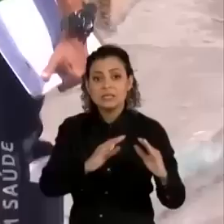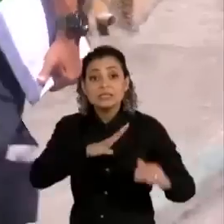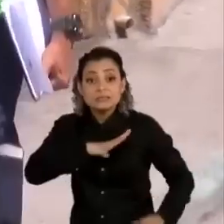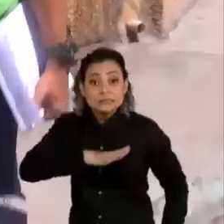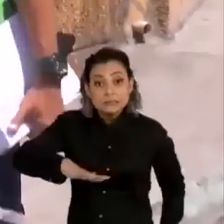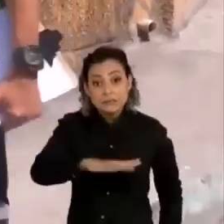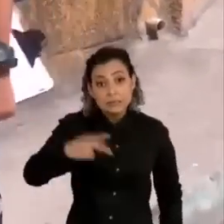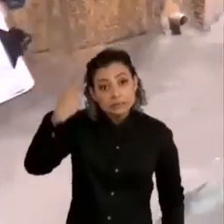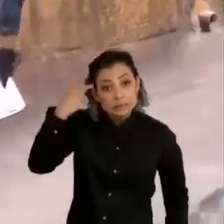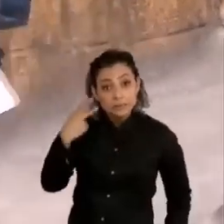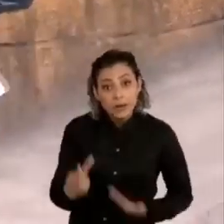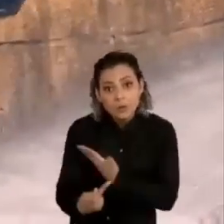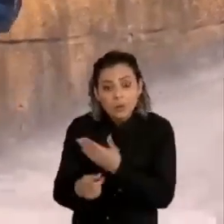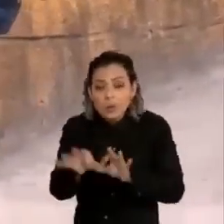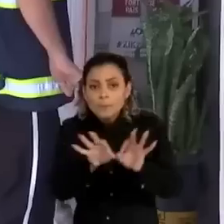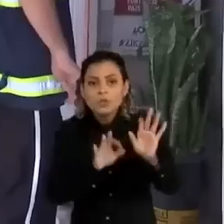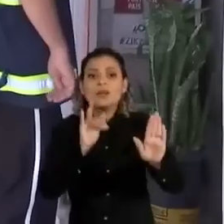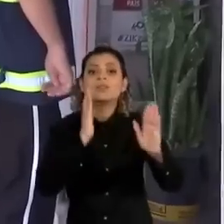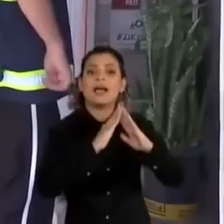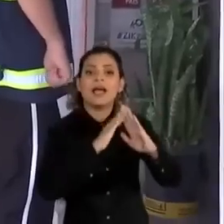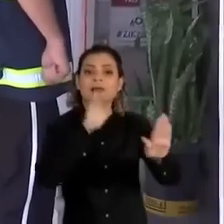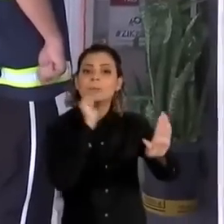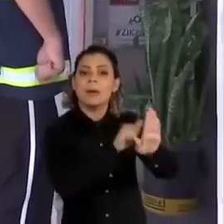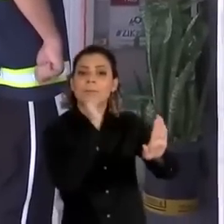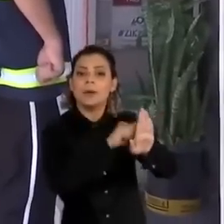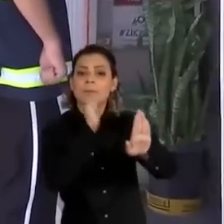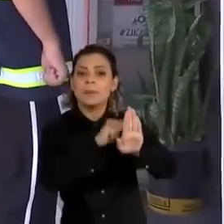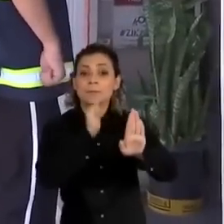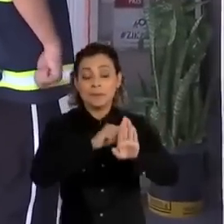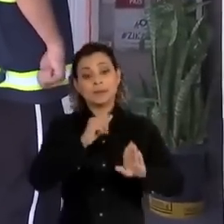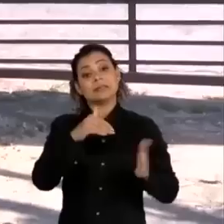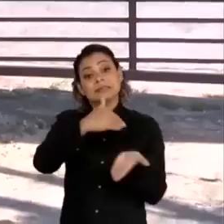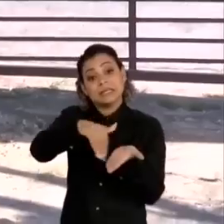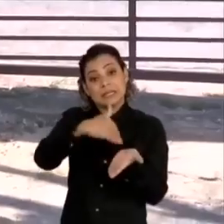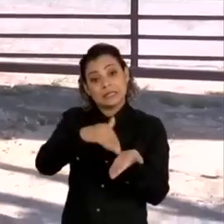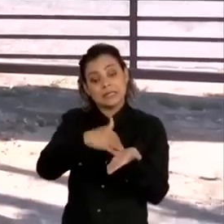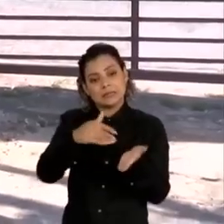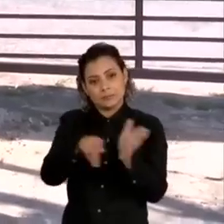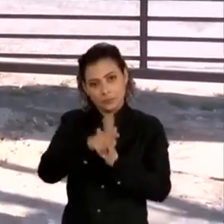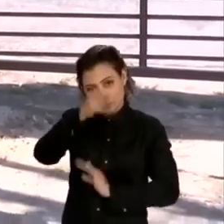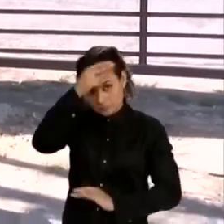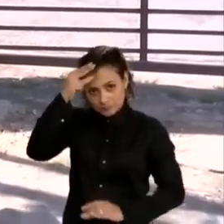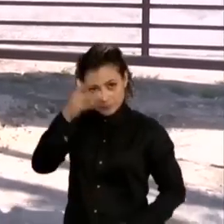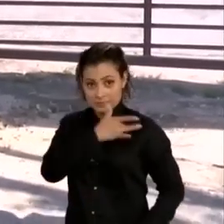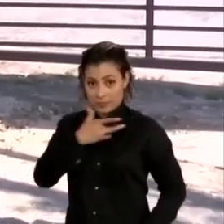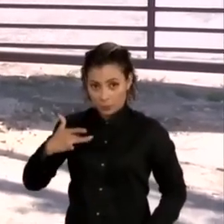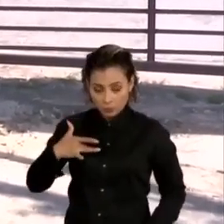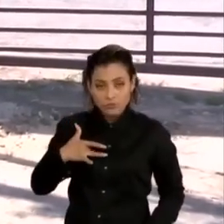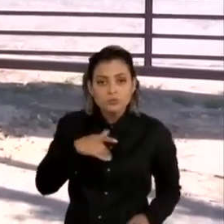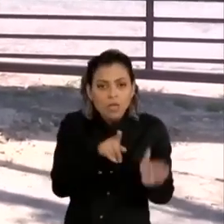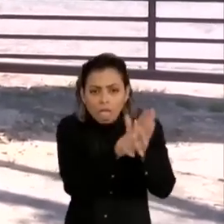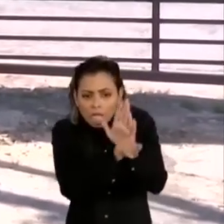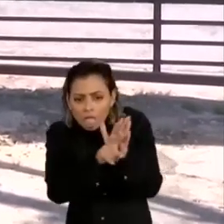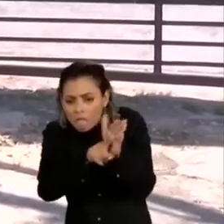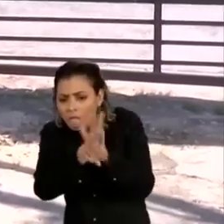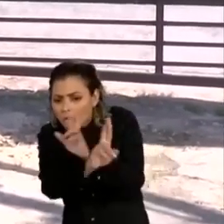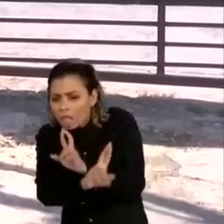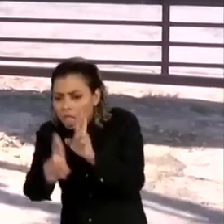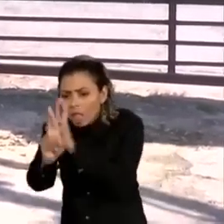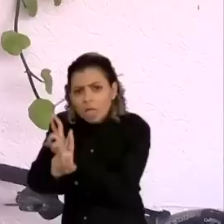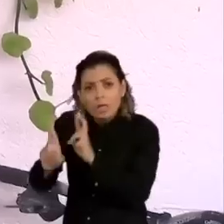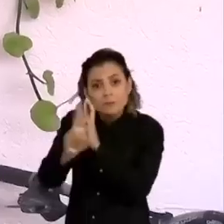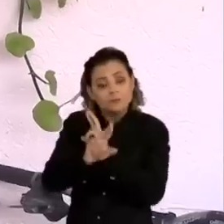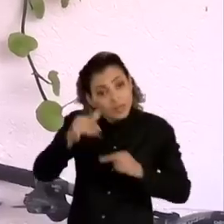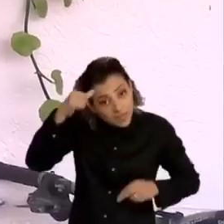de São Paulo, o programa Casa a Casa da Secretaria Municipal de Saúde faz um trabalho de fiscalização e prevenção. O